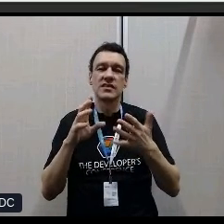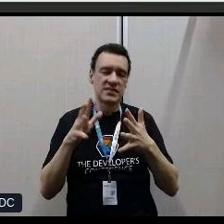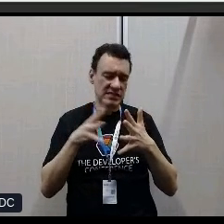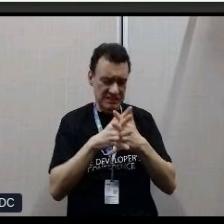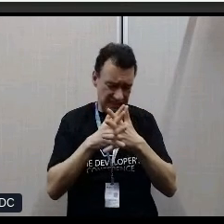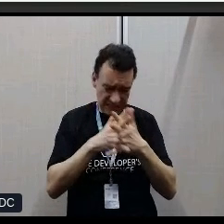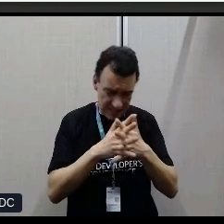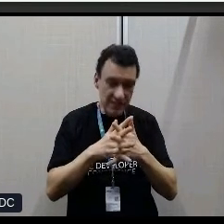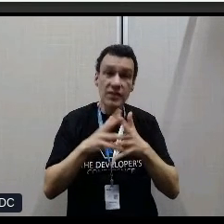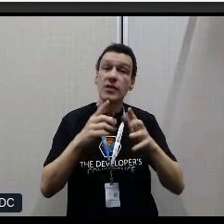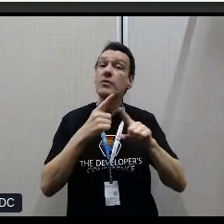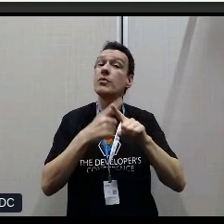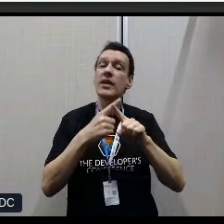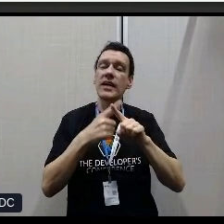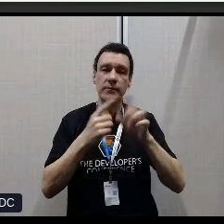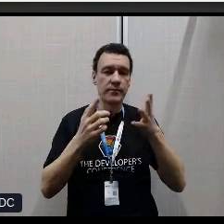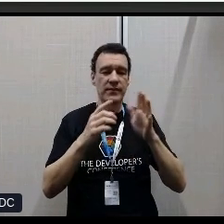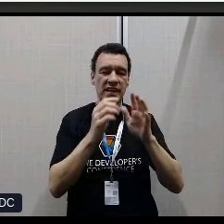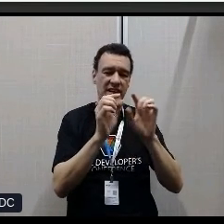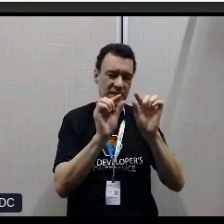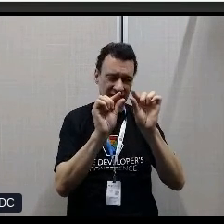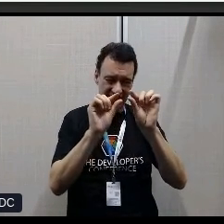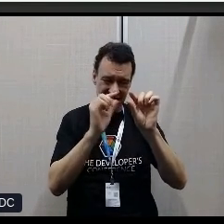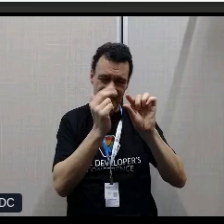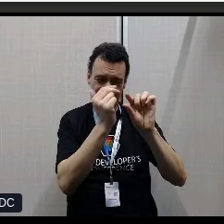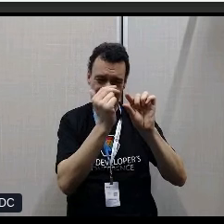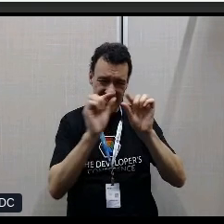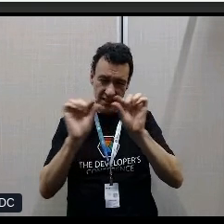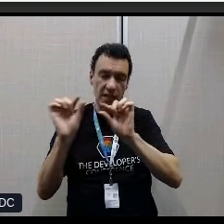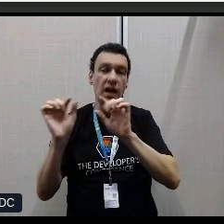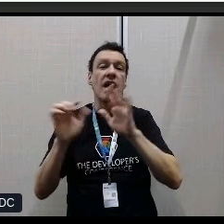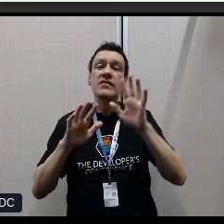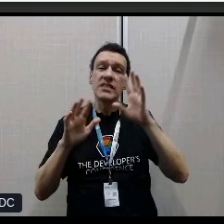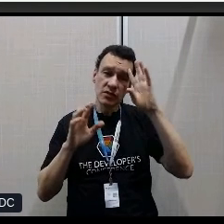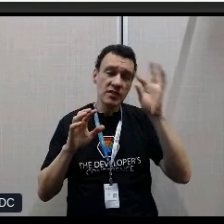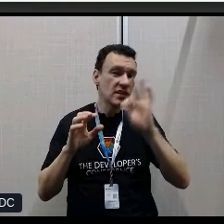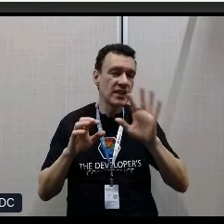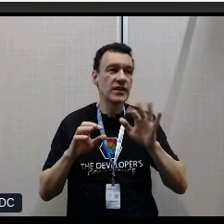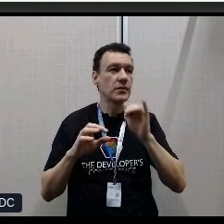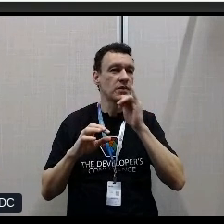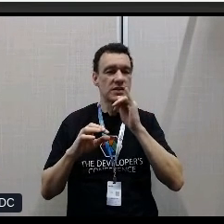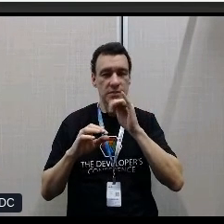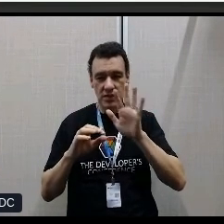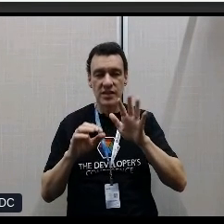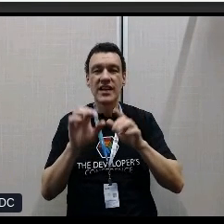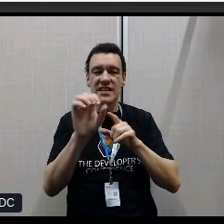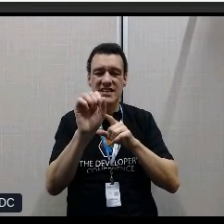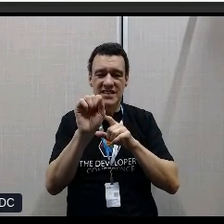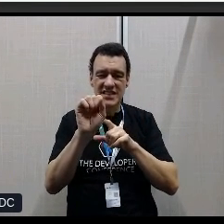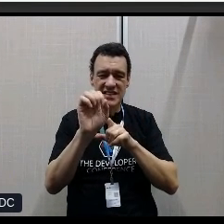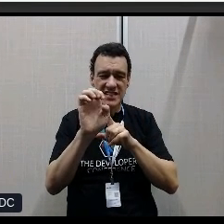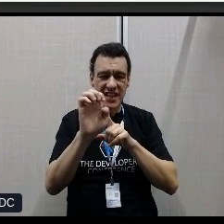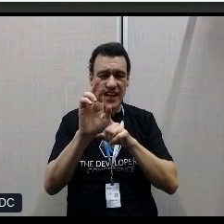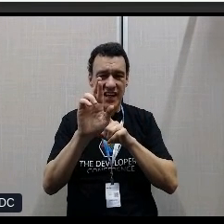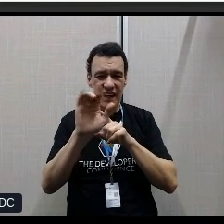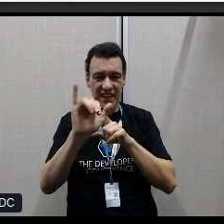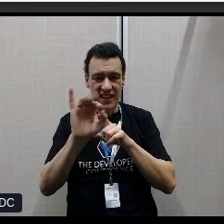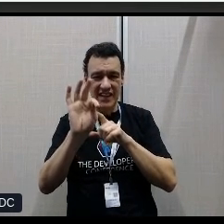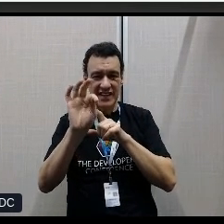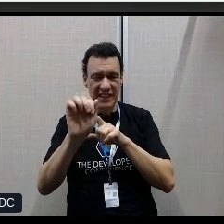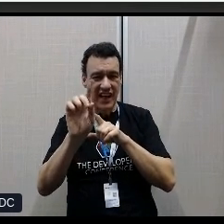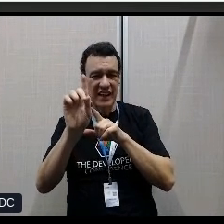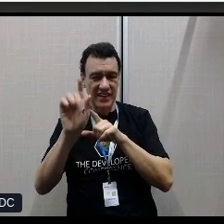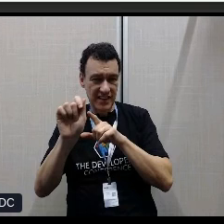primeira de reconhecimento de símbolos, em fontes, por exemplo, sans-serifadas, serifadas, que tendem a ser fontes